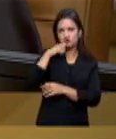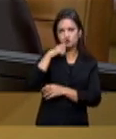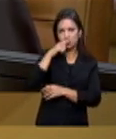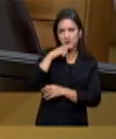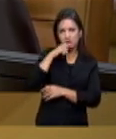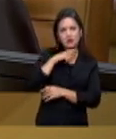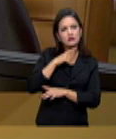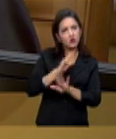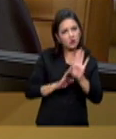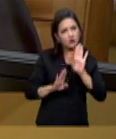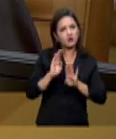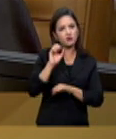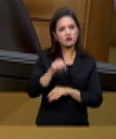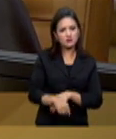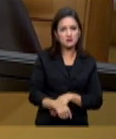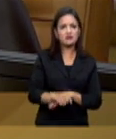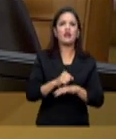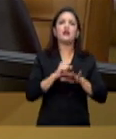aquelas obrigações e